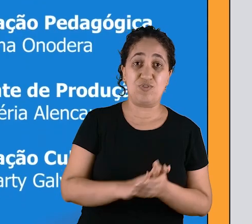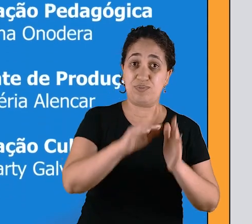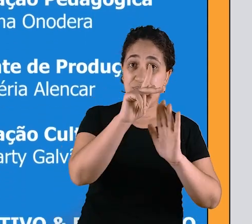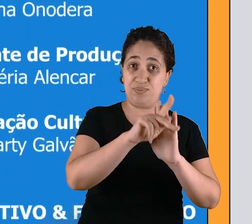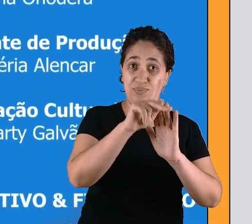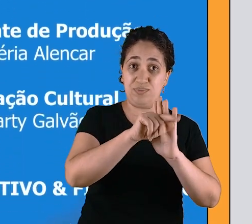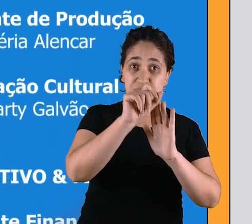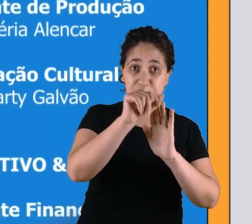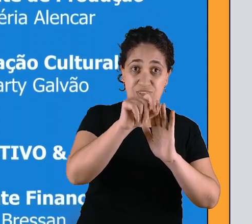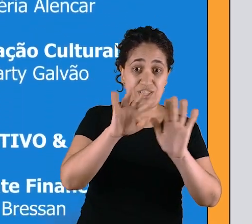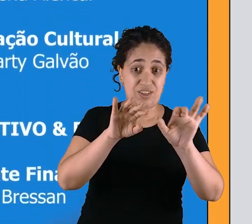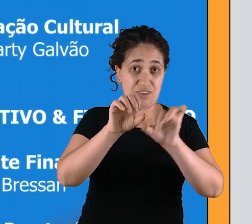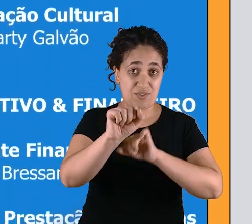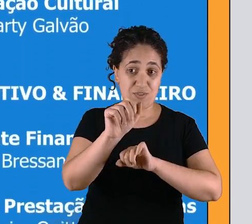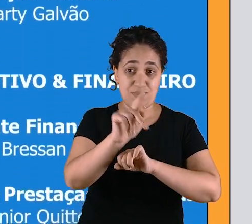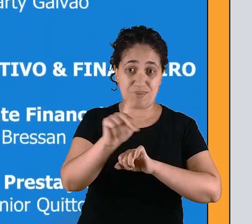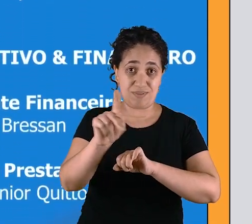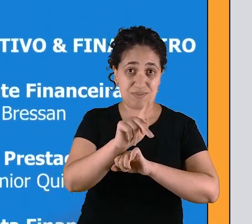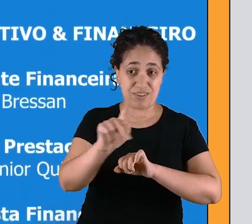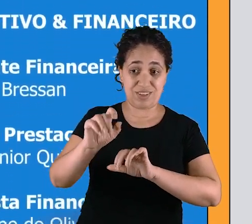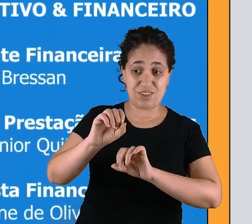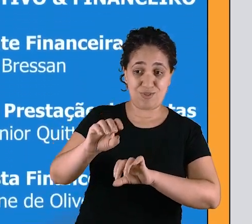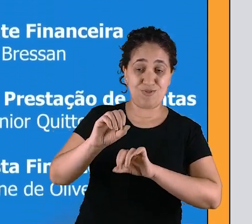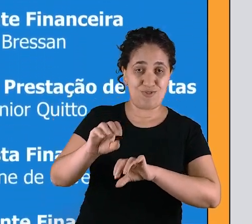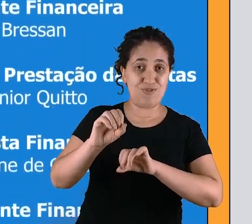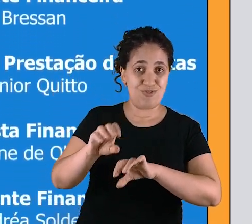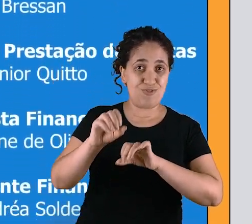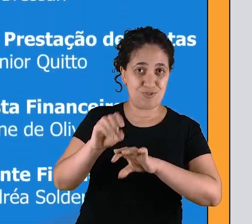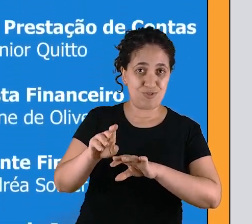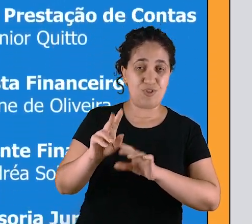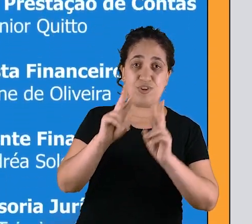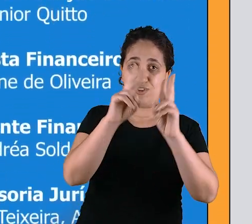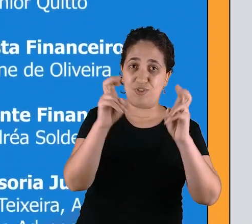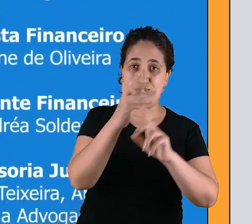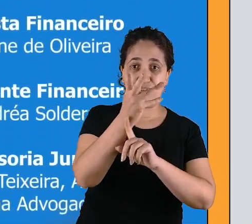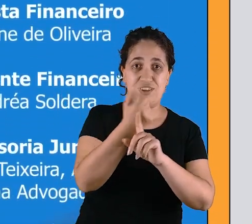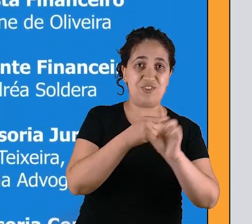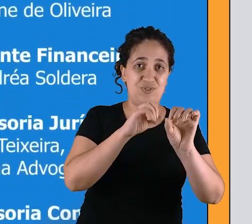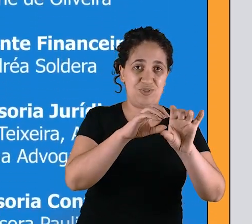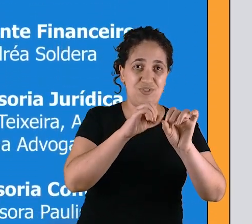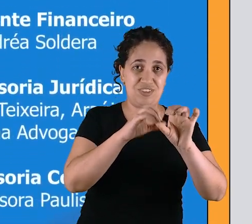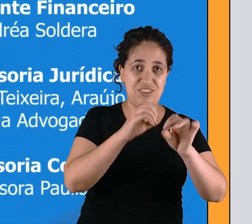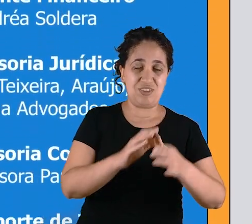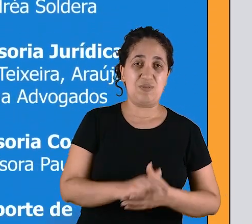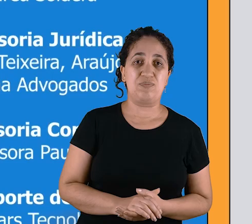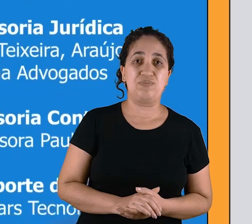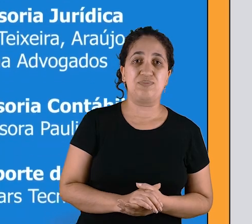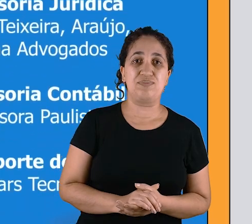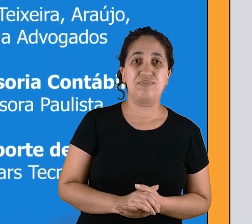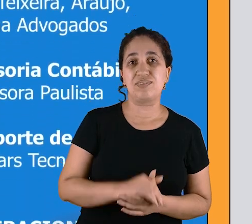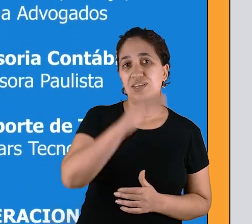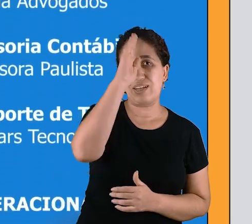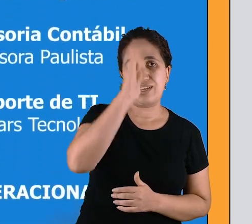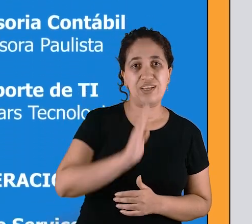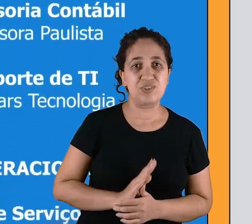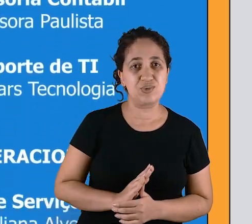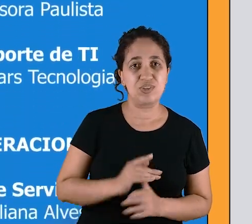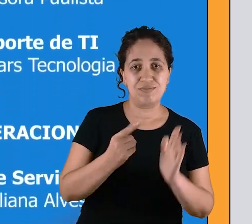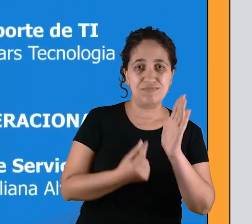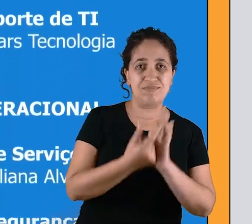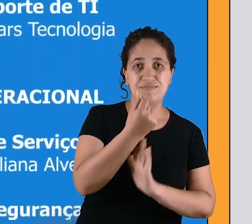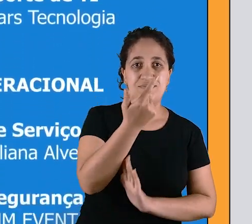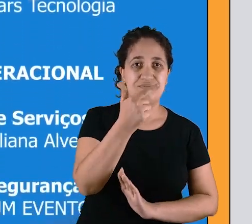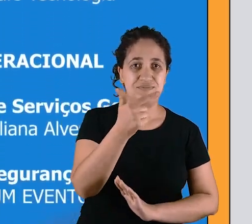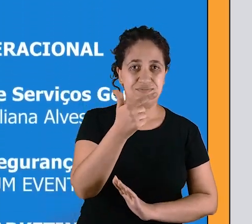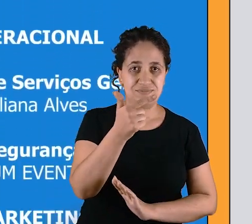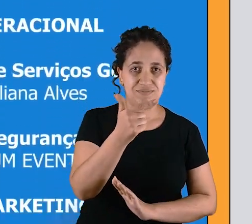Este programa visa a formação de professoras e educadores sobre arte e educação. Ele é gratuito, sem